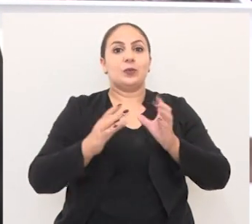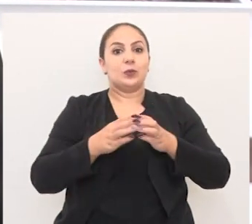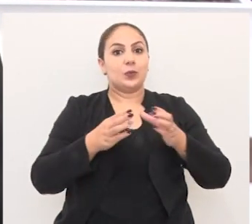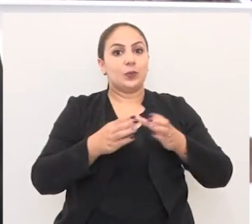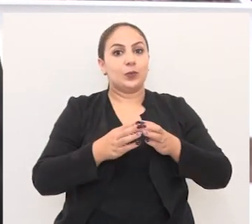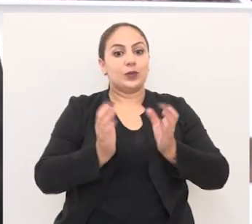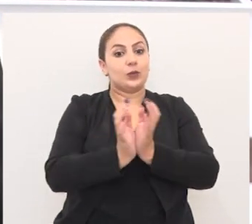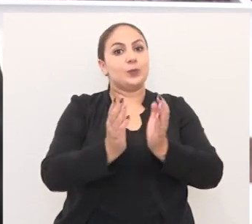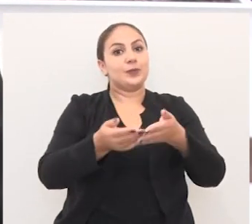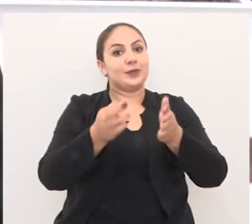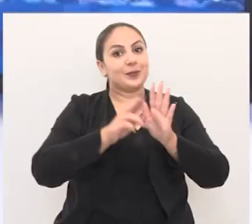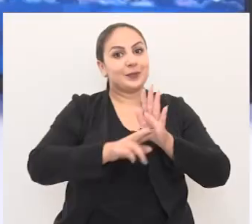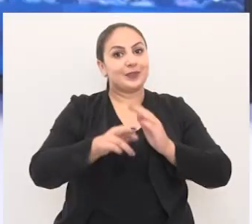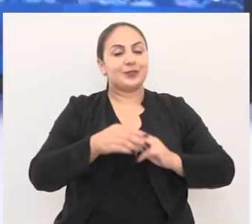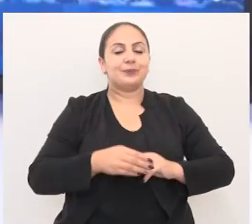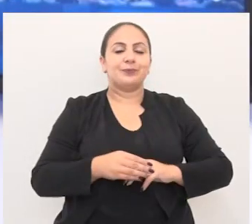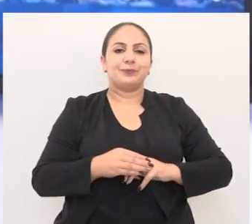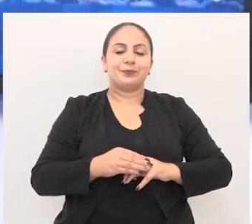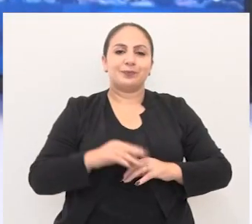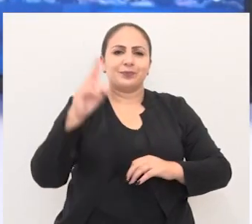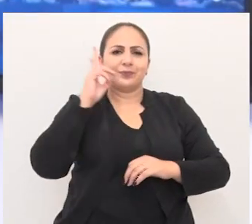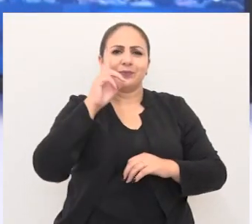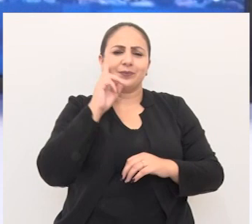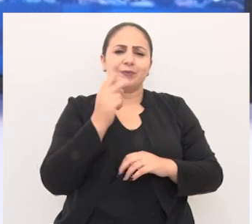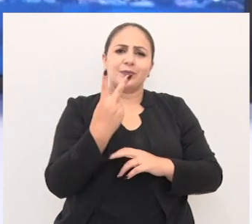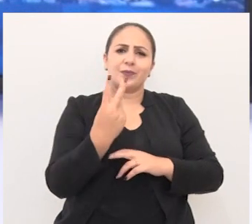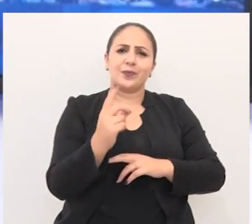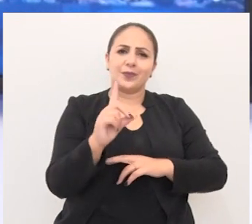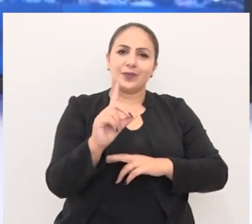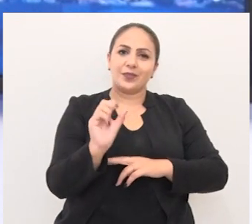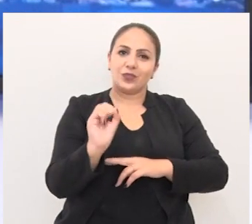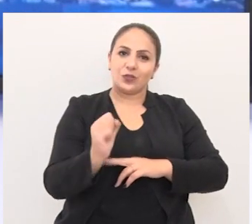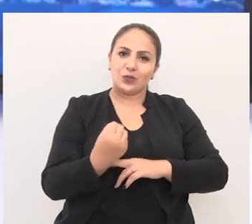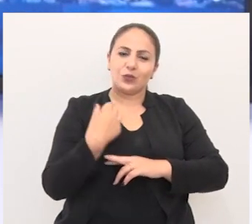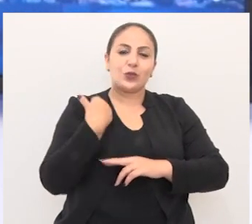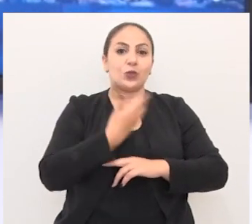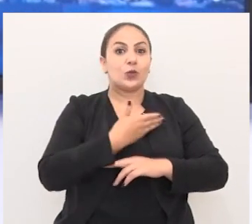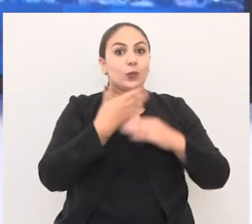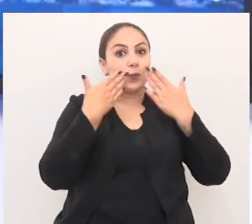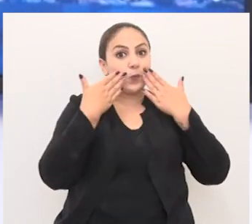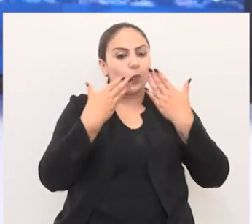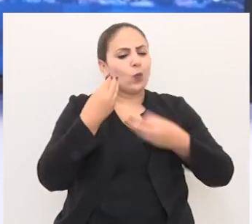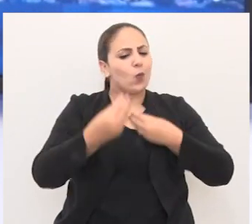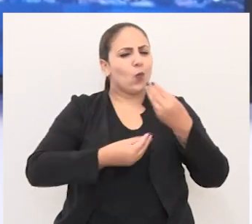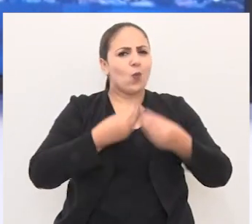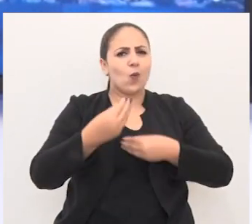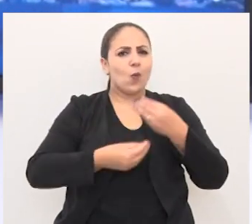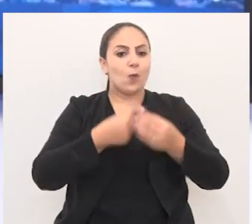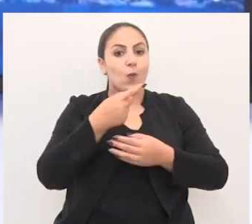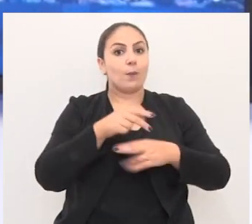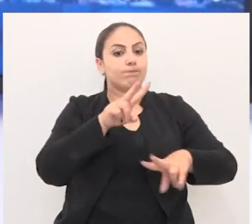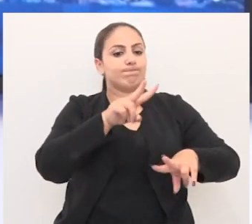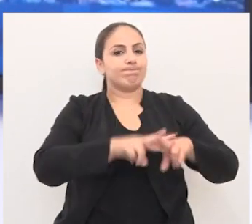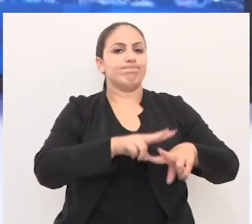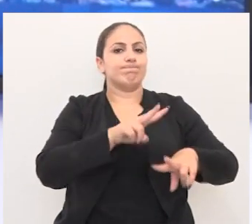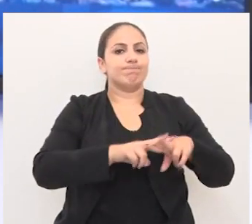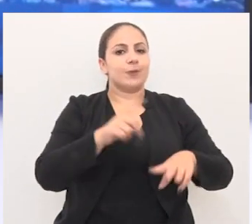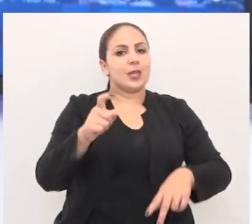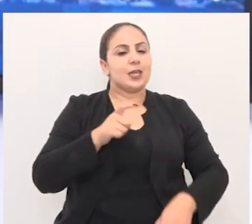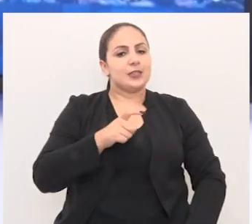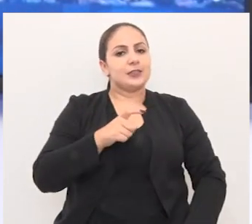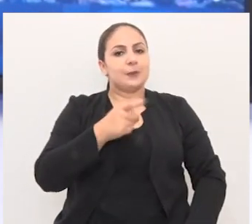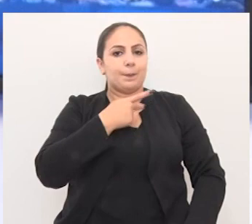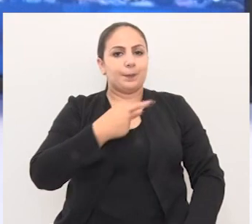da Comissão Representativa. E na retrospectiva de 2018, a gente mostra como a prisão do